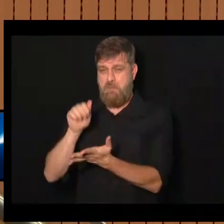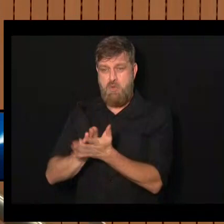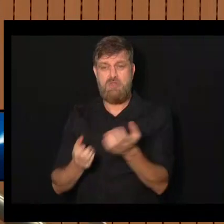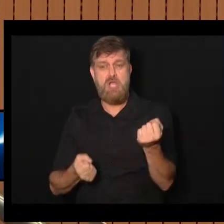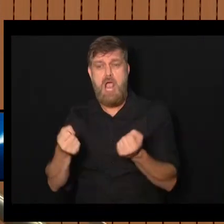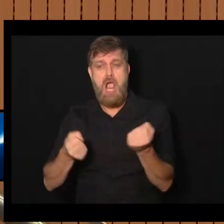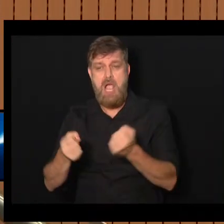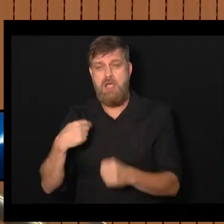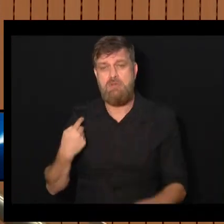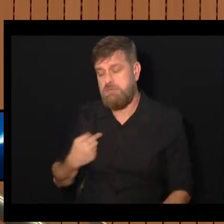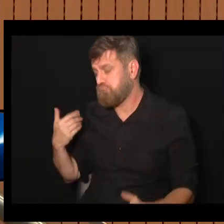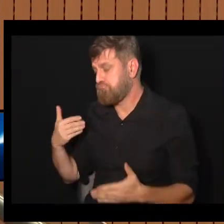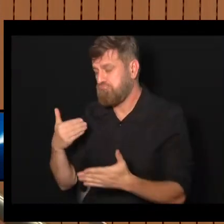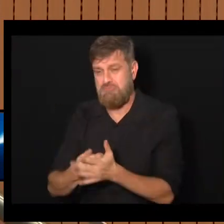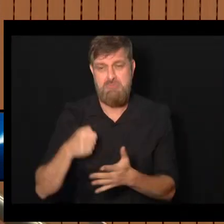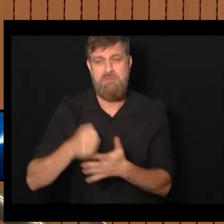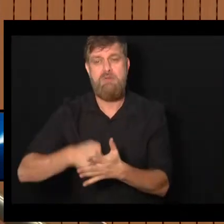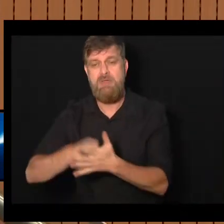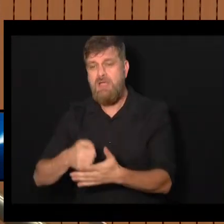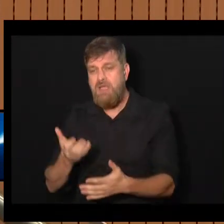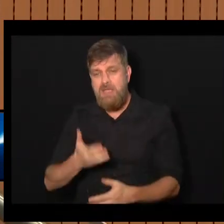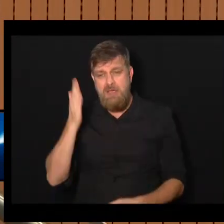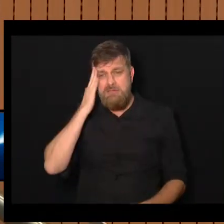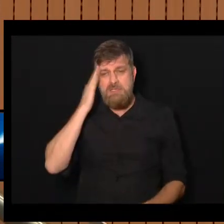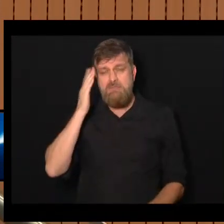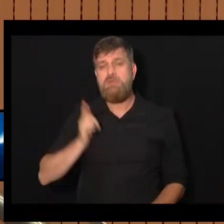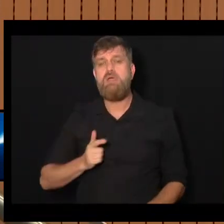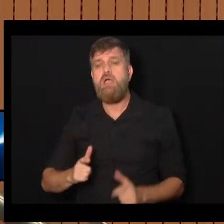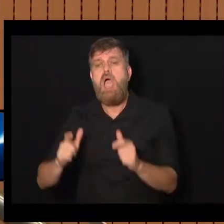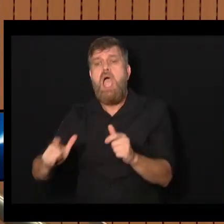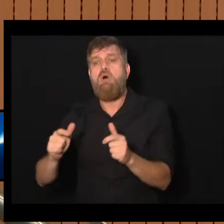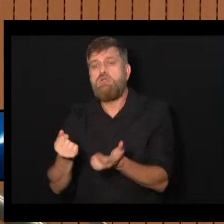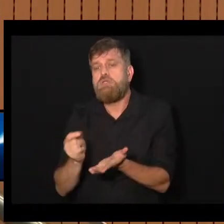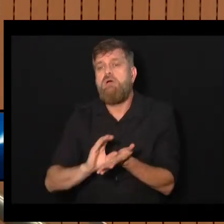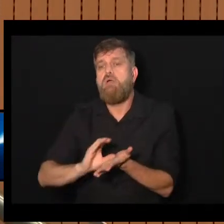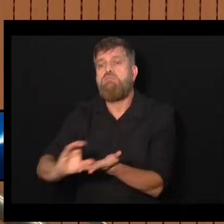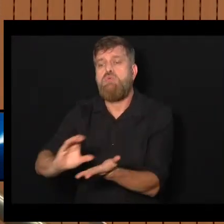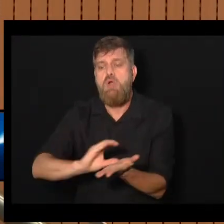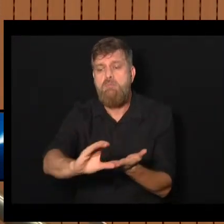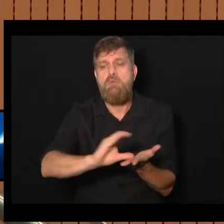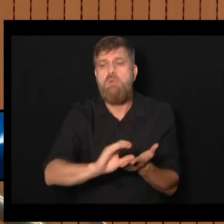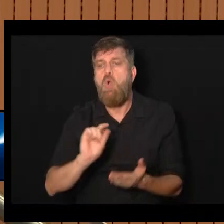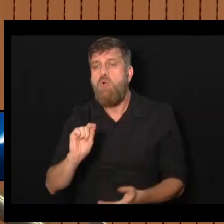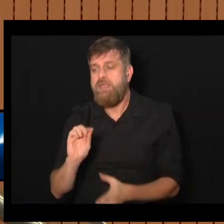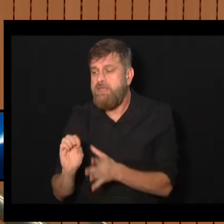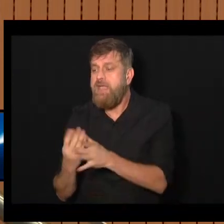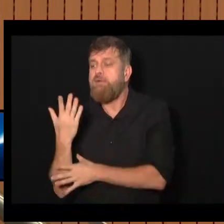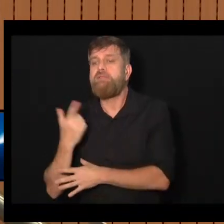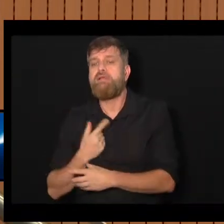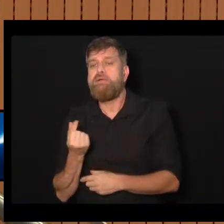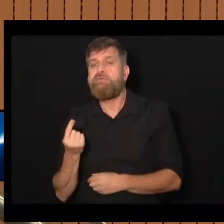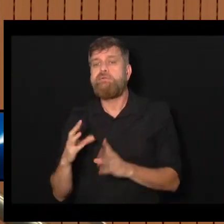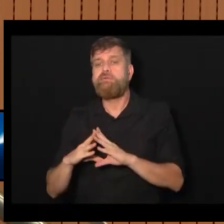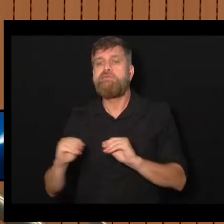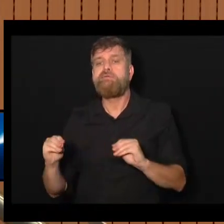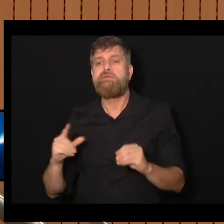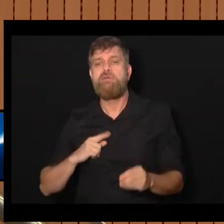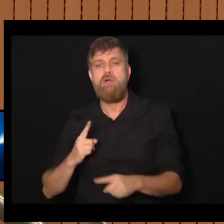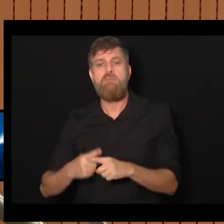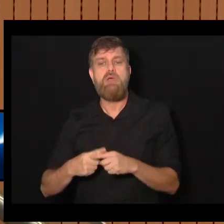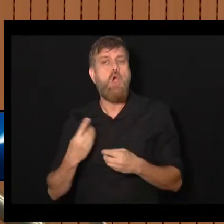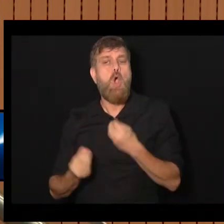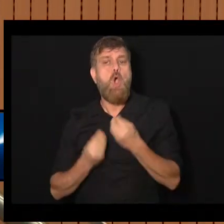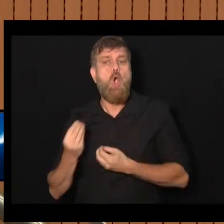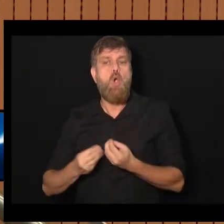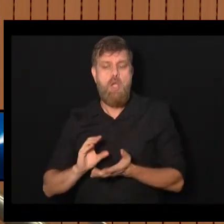nós estamos há muito tempo brigando para saber qual a destinação do dinheiro das multas, o que é feito com esse dinheiro, que maneira que é